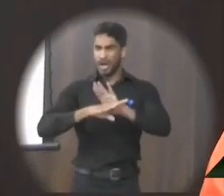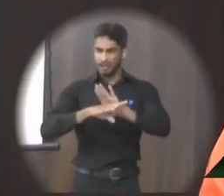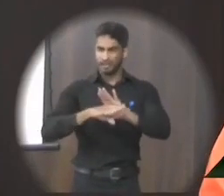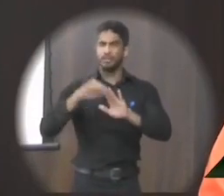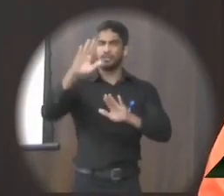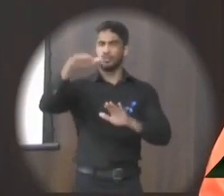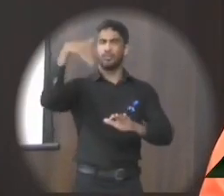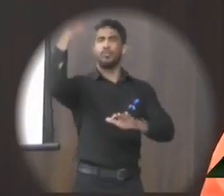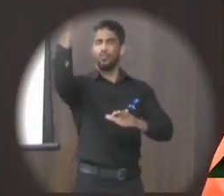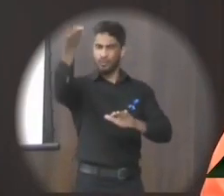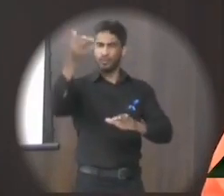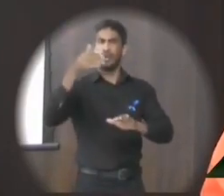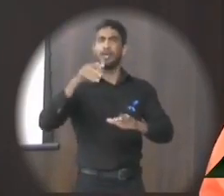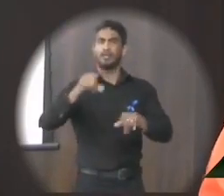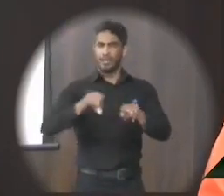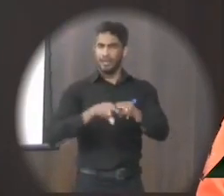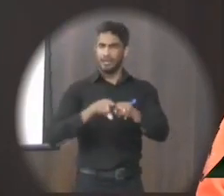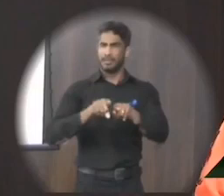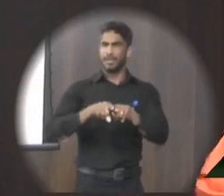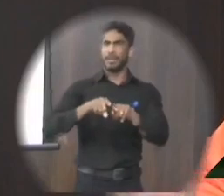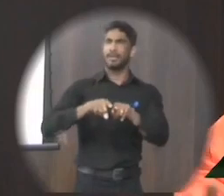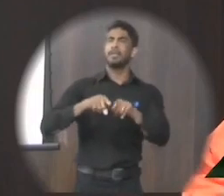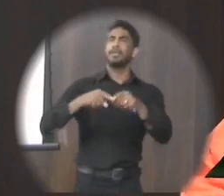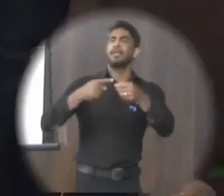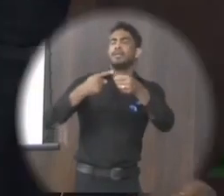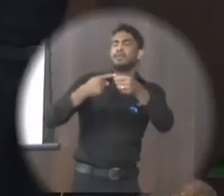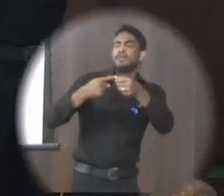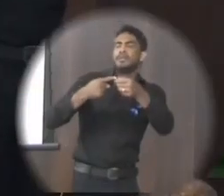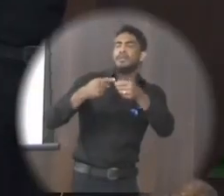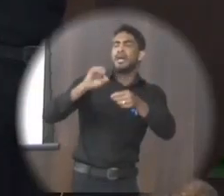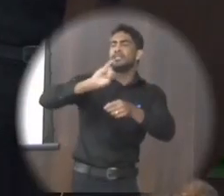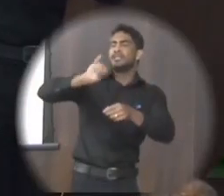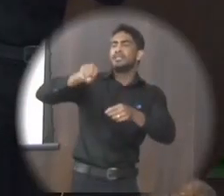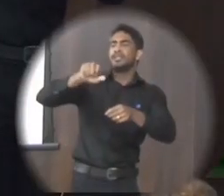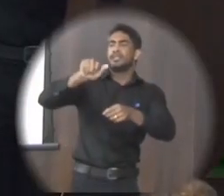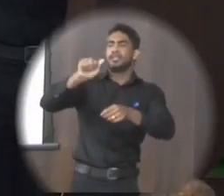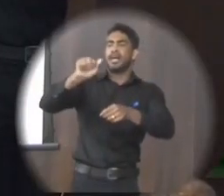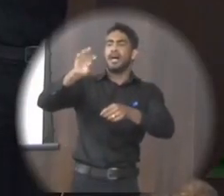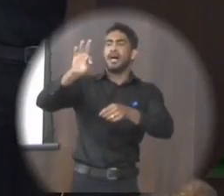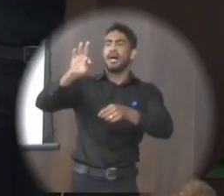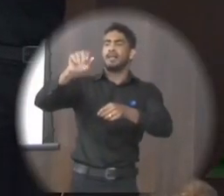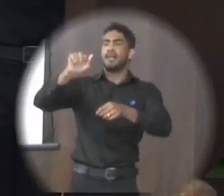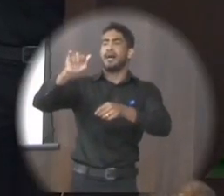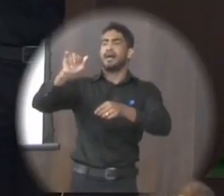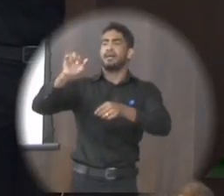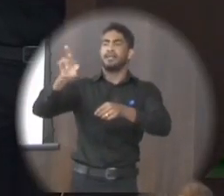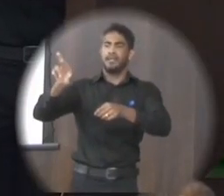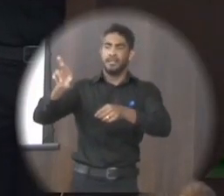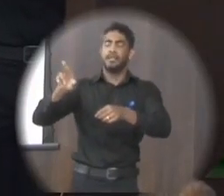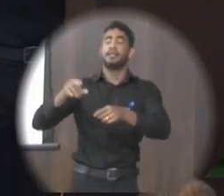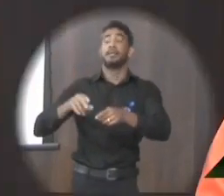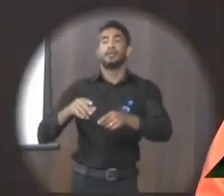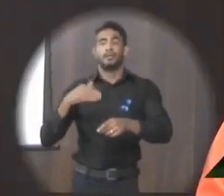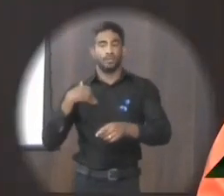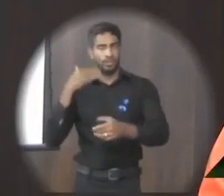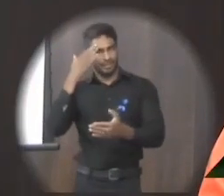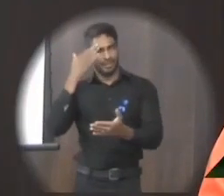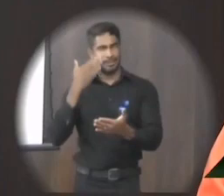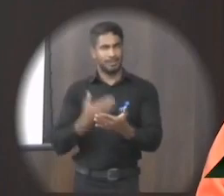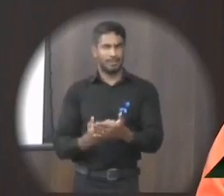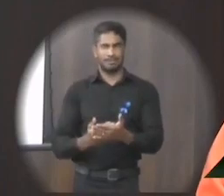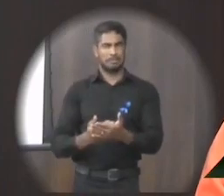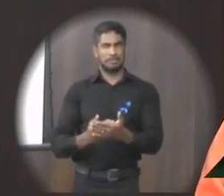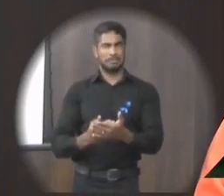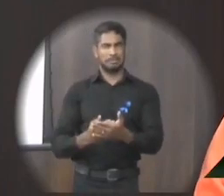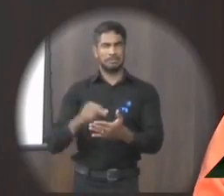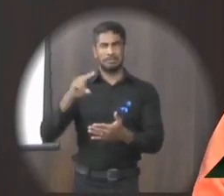lado, no, na parte do Jataí. Esse ano foi aqui no Taquaril. a gente acreditou que não aconteceria um incêndio